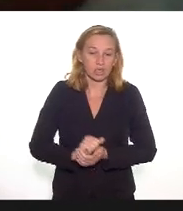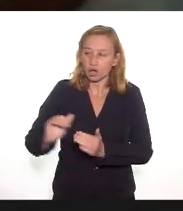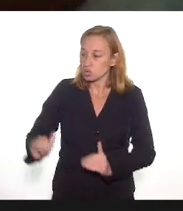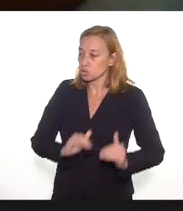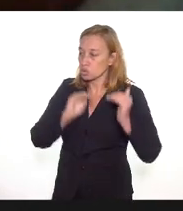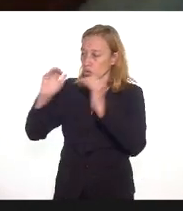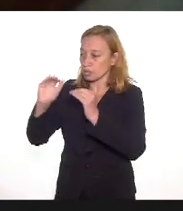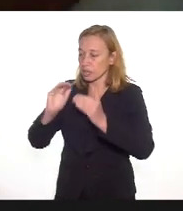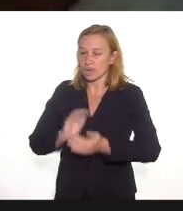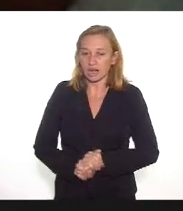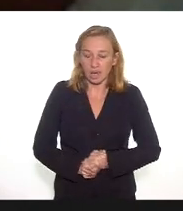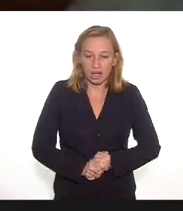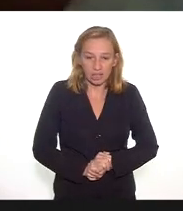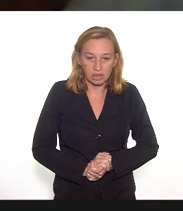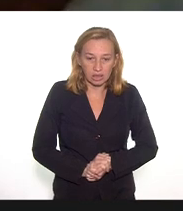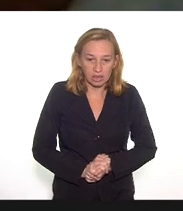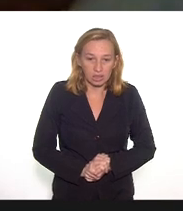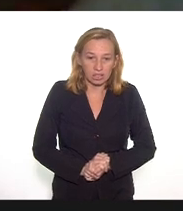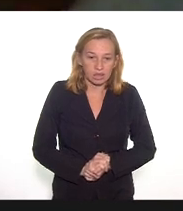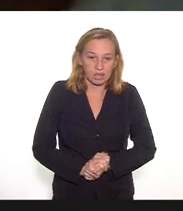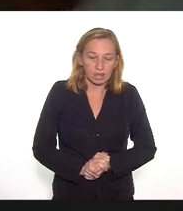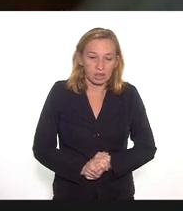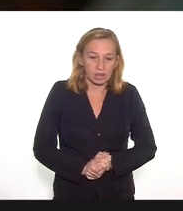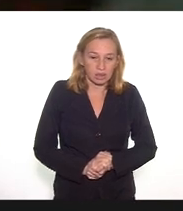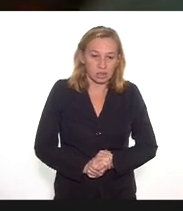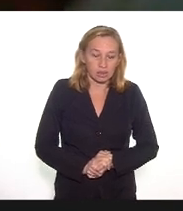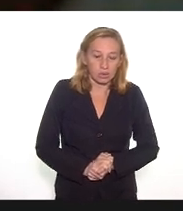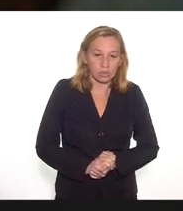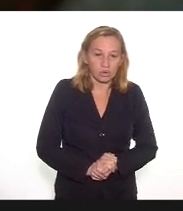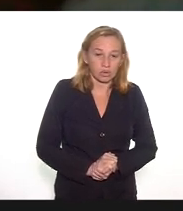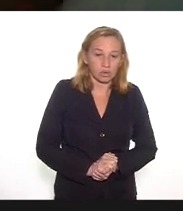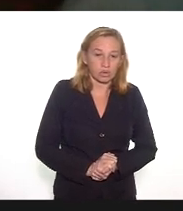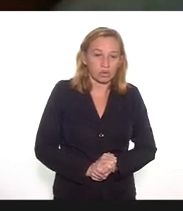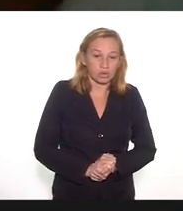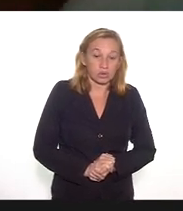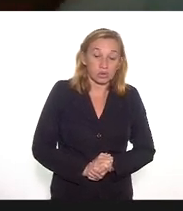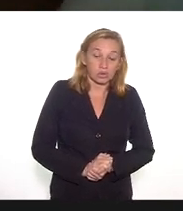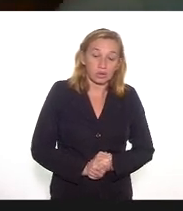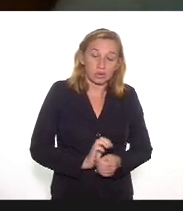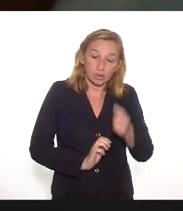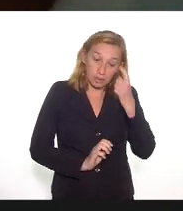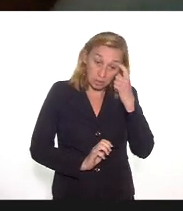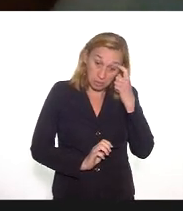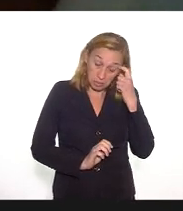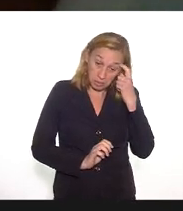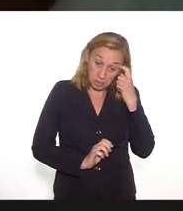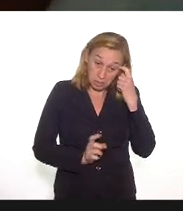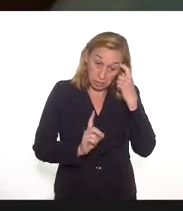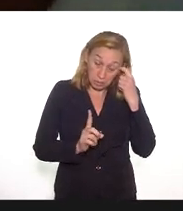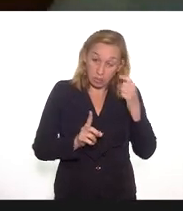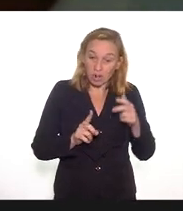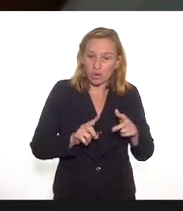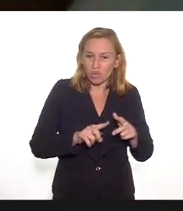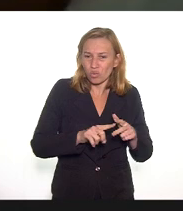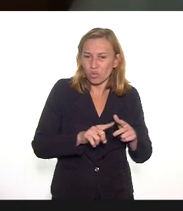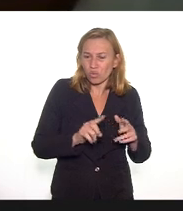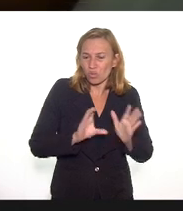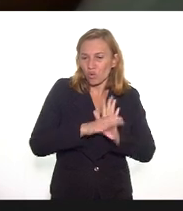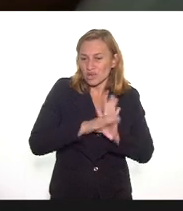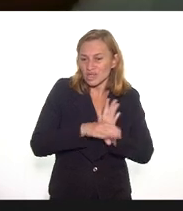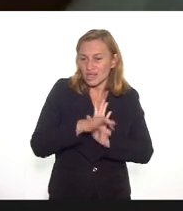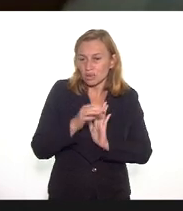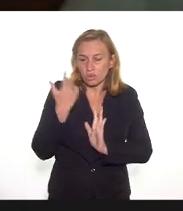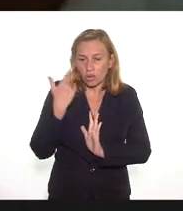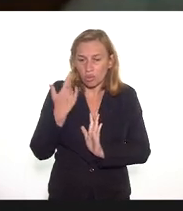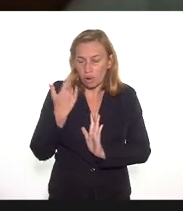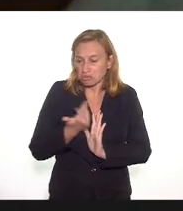superávit, não tem que ter nem superávit, nem déficit, não é um conceito normal. Não existe nenhum país do mundo que tenha isso.